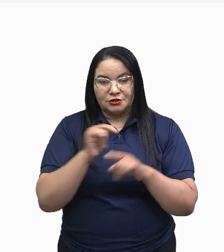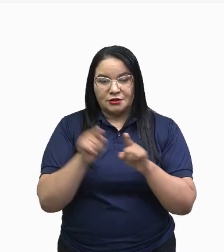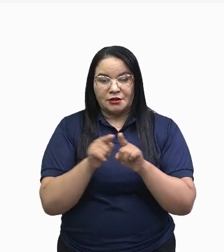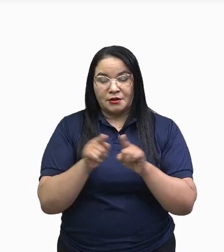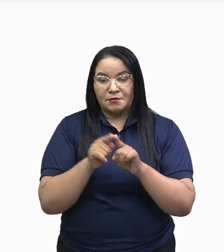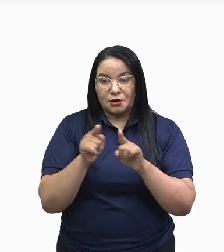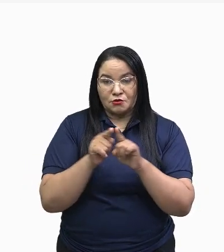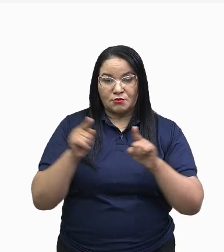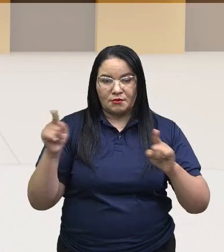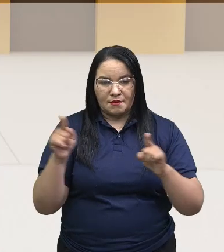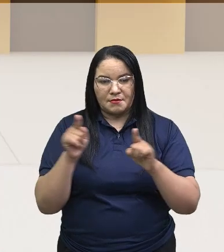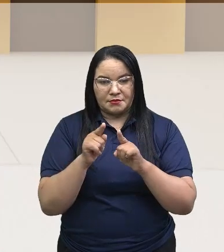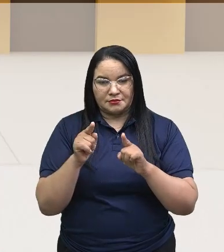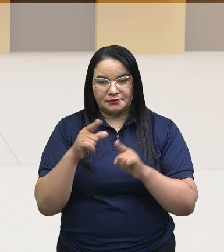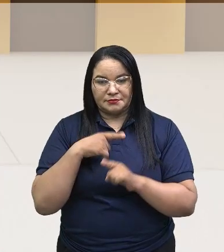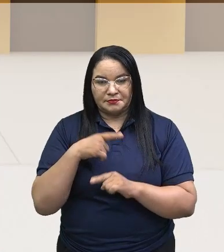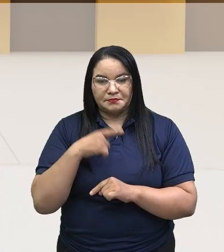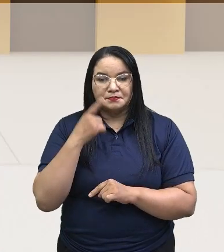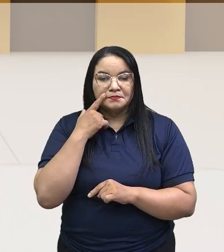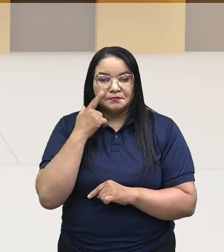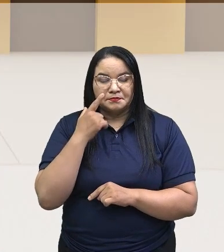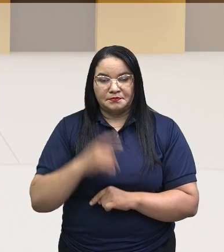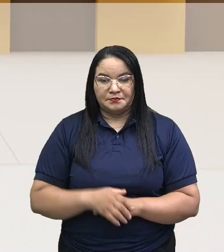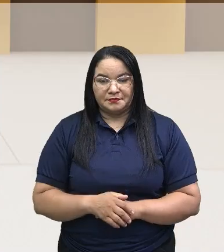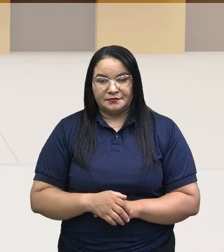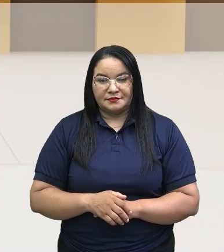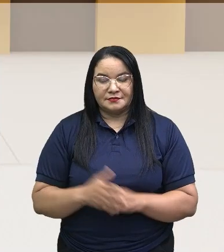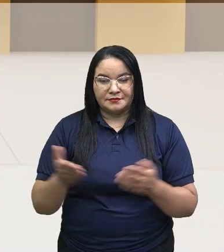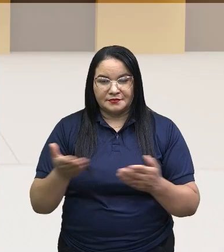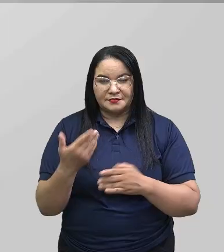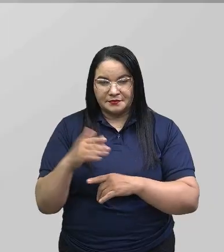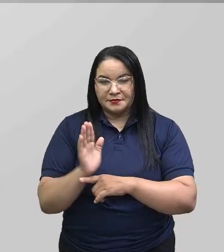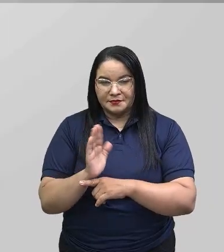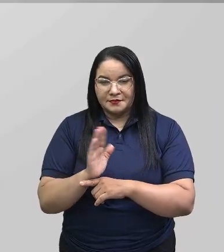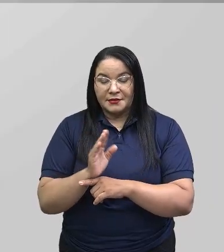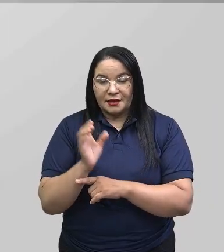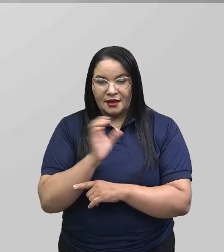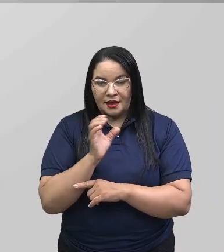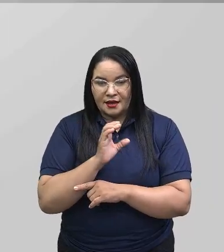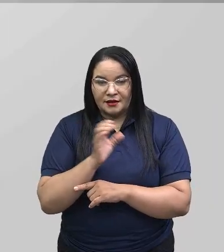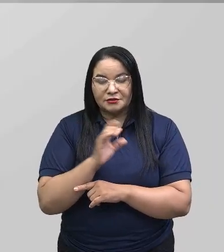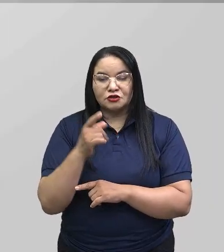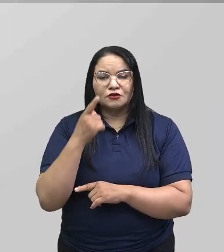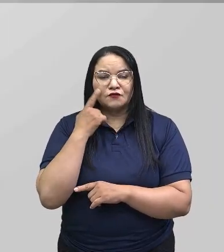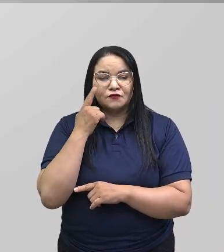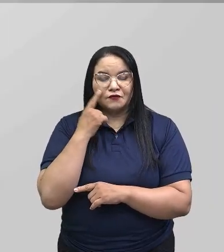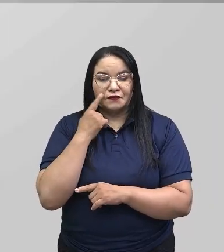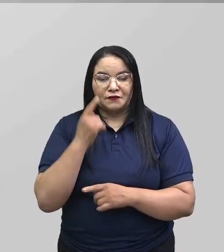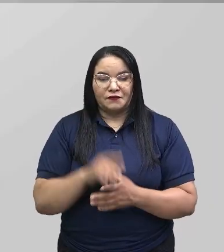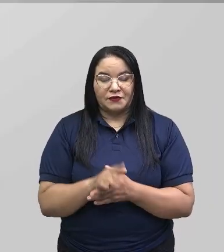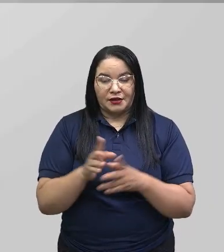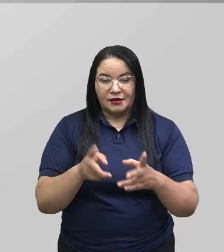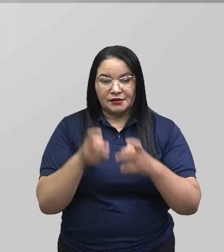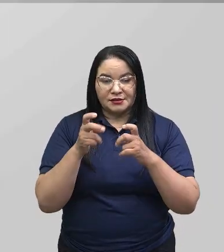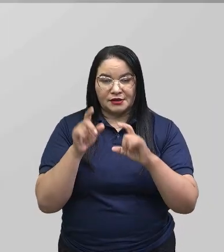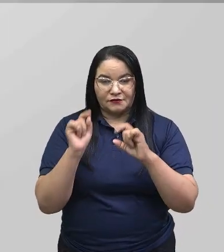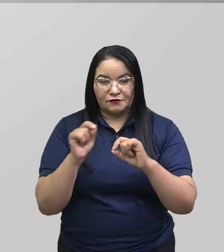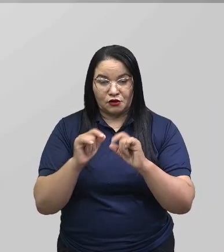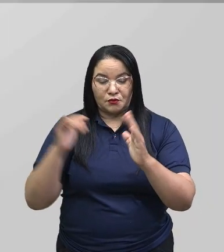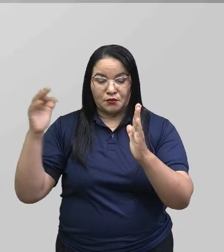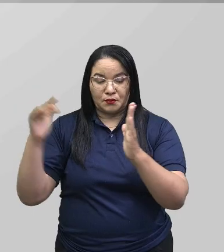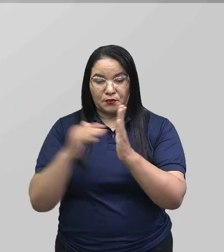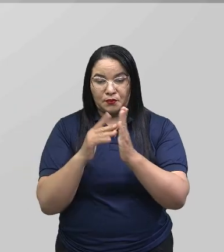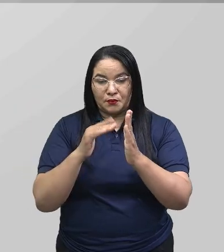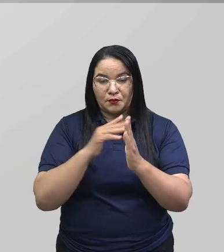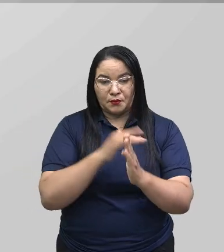cada uma delas possui, tá? Agora a gente vai ver uma animação rapidinho e nela você vai observar bem esse poder de